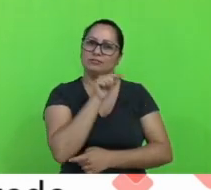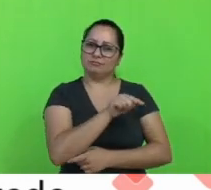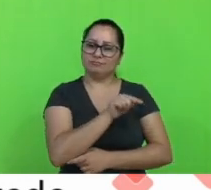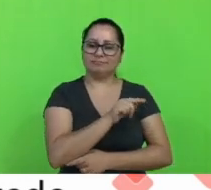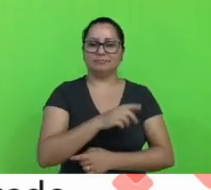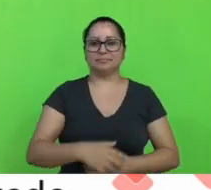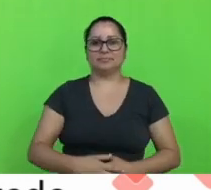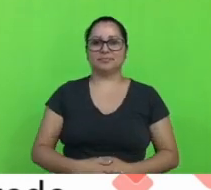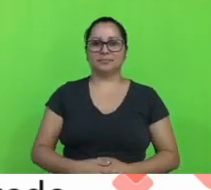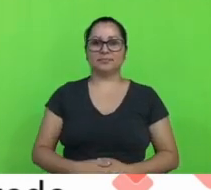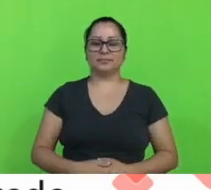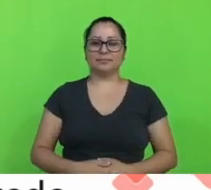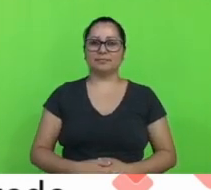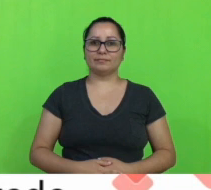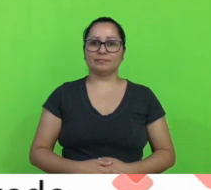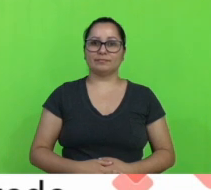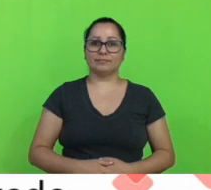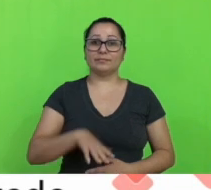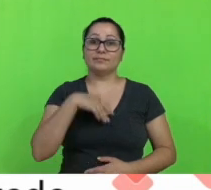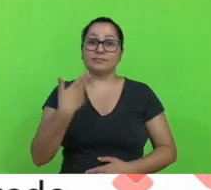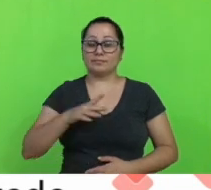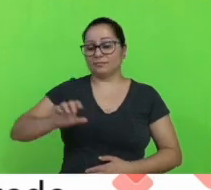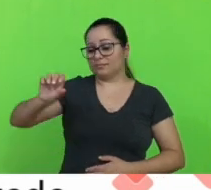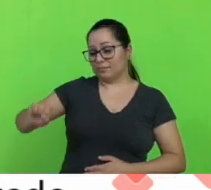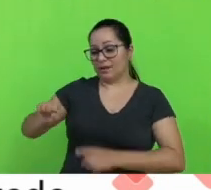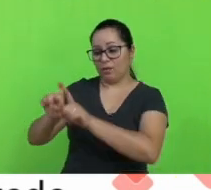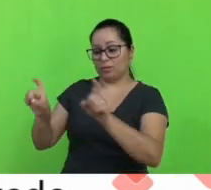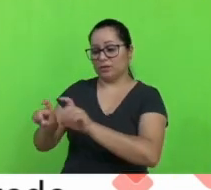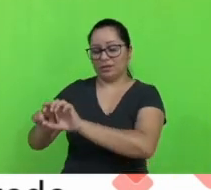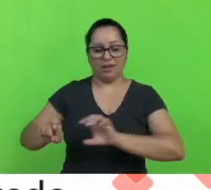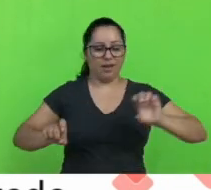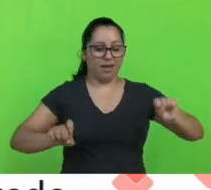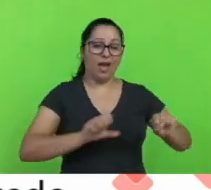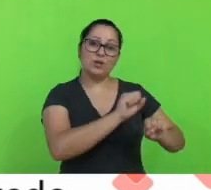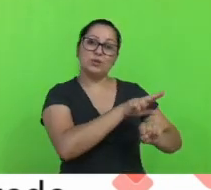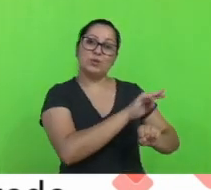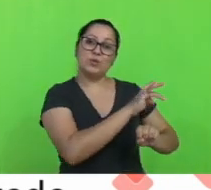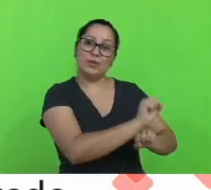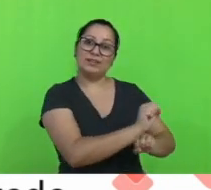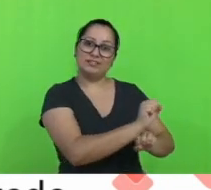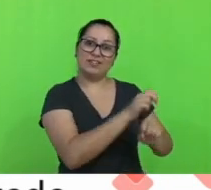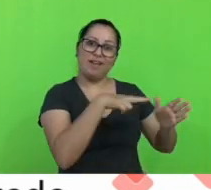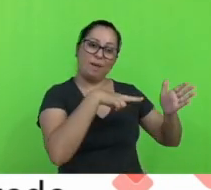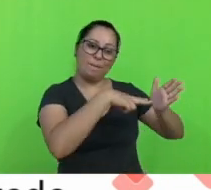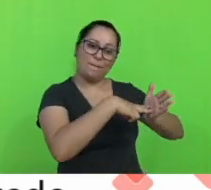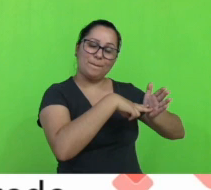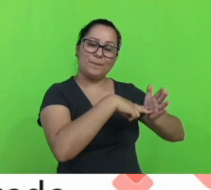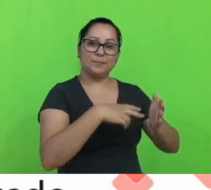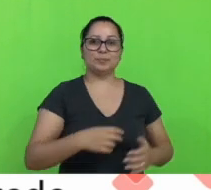considerar que seja um switch. Então, uma ponta do cabo conectada no computador, a outra ponta do cabo conectada em uma porta do switch.